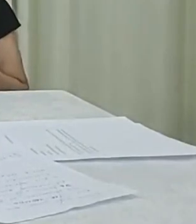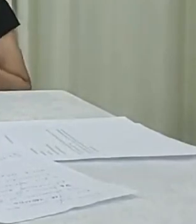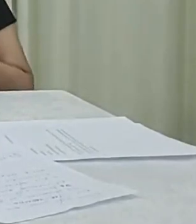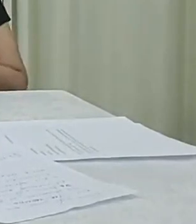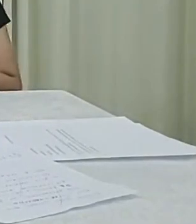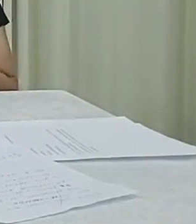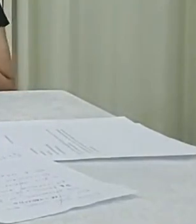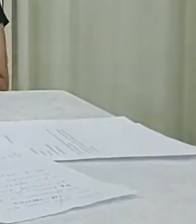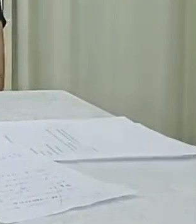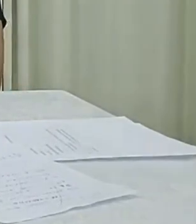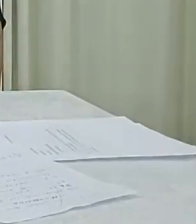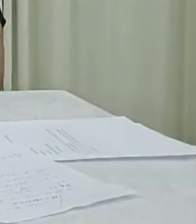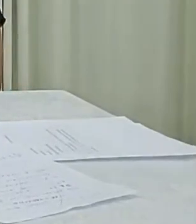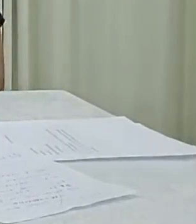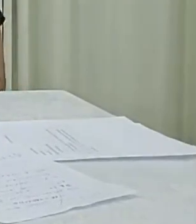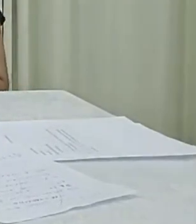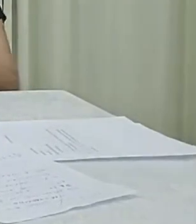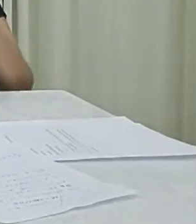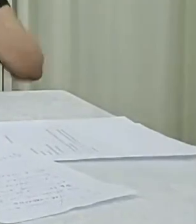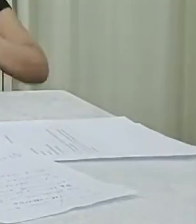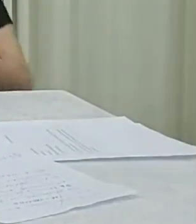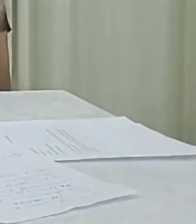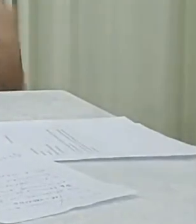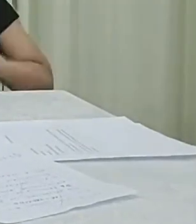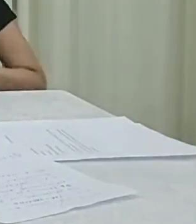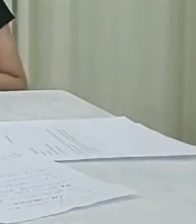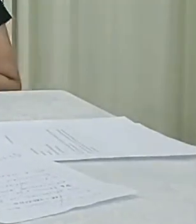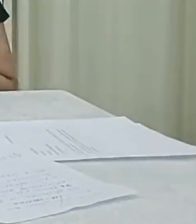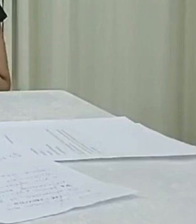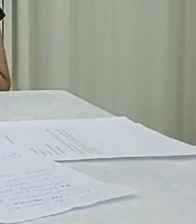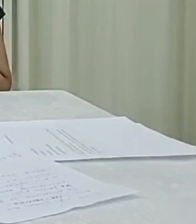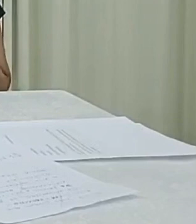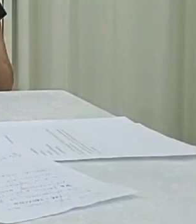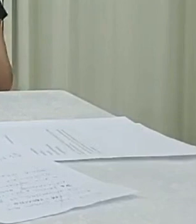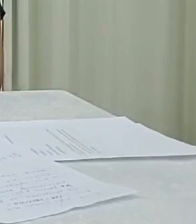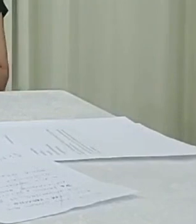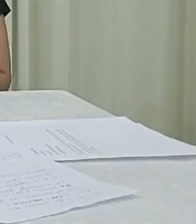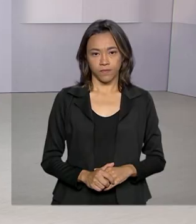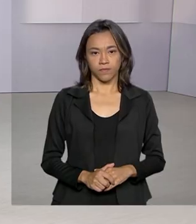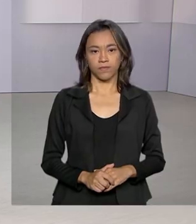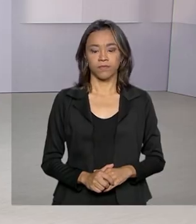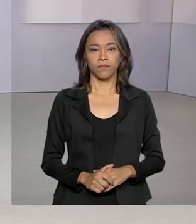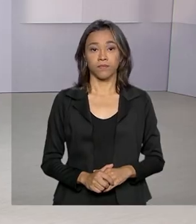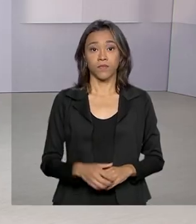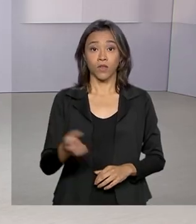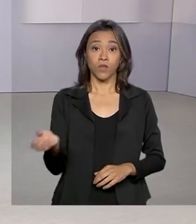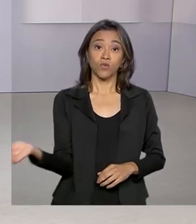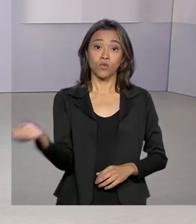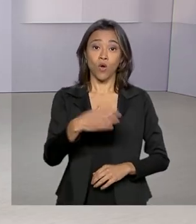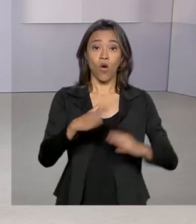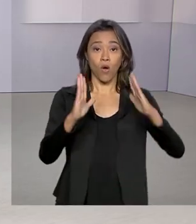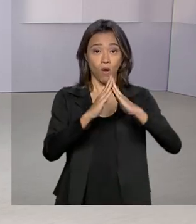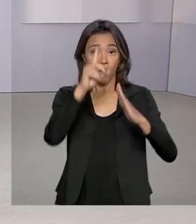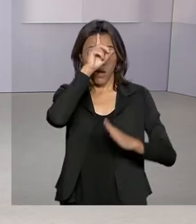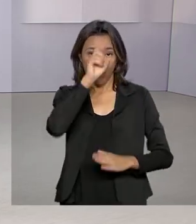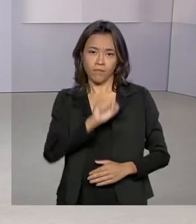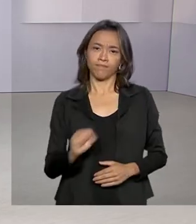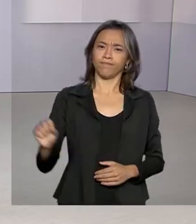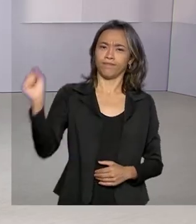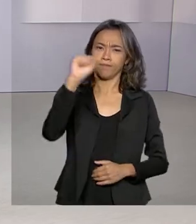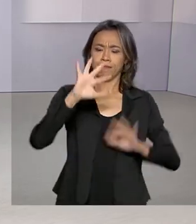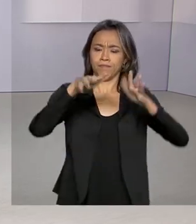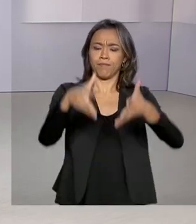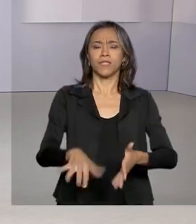arrecadou bilhões guardados. Não precisa ter um valor tão alto, precisa ter um valor mais baixo, um pouquinho. Novos hospitais participam de